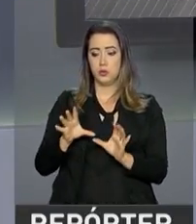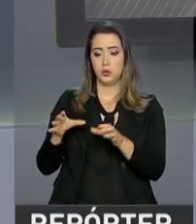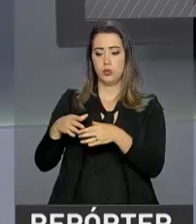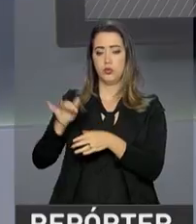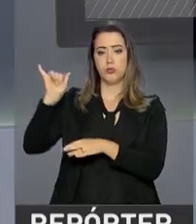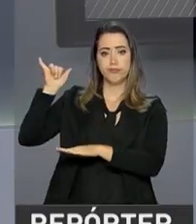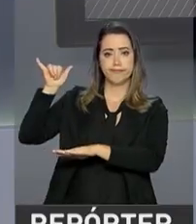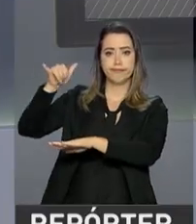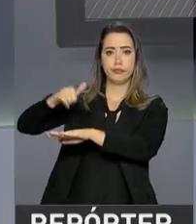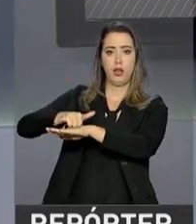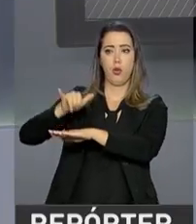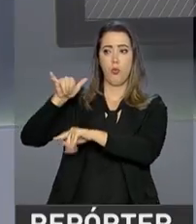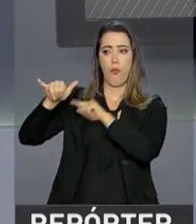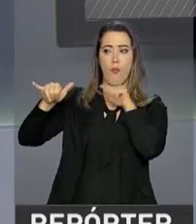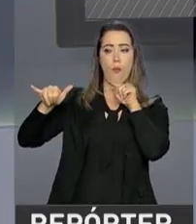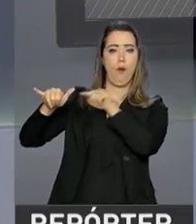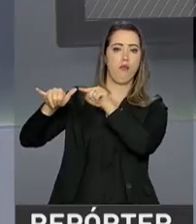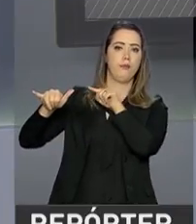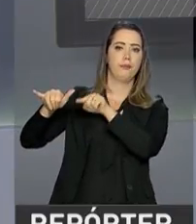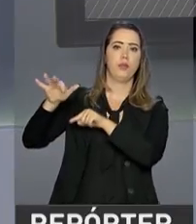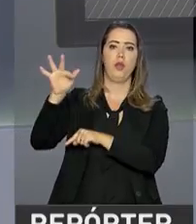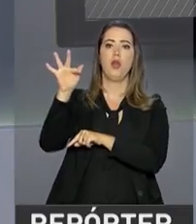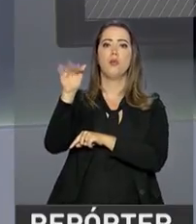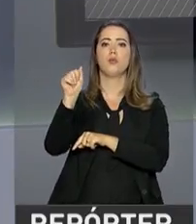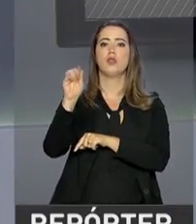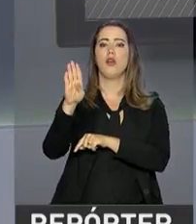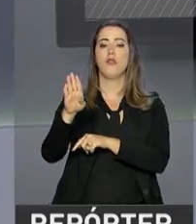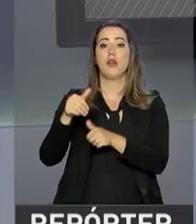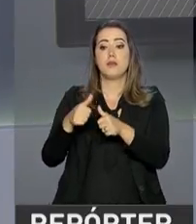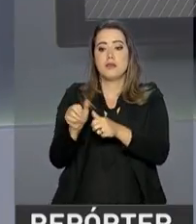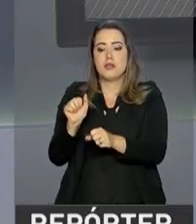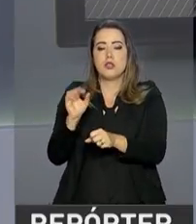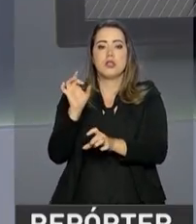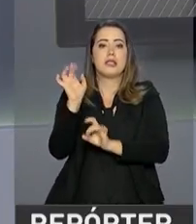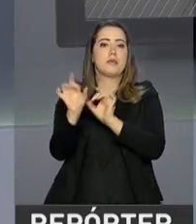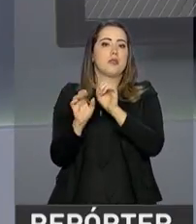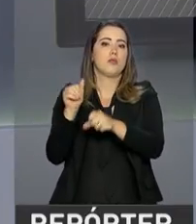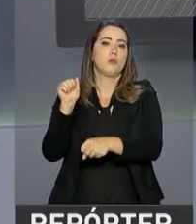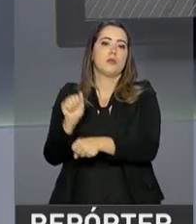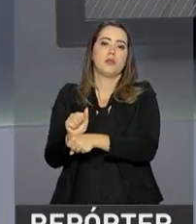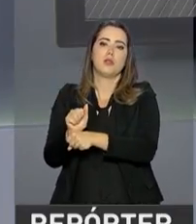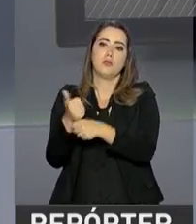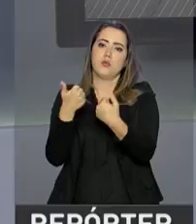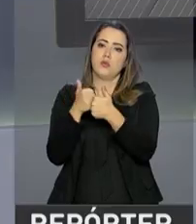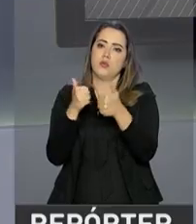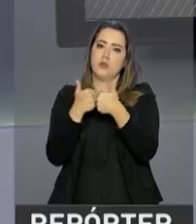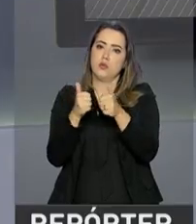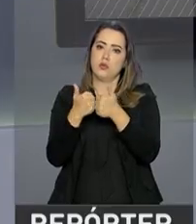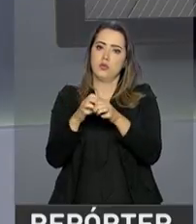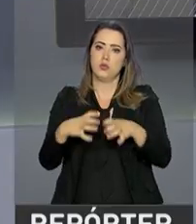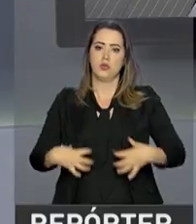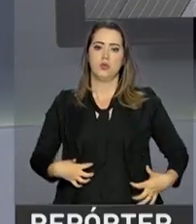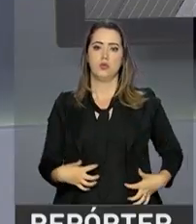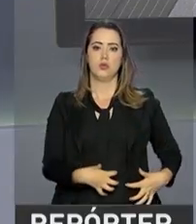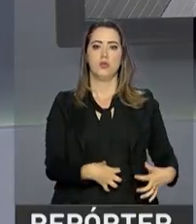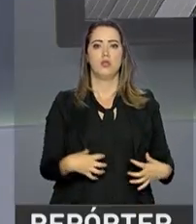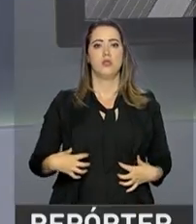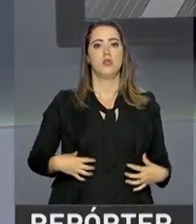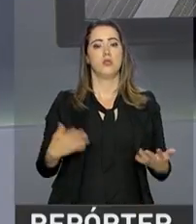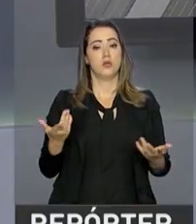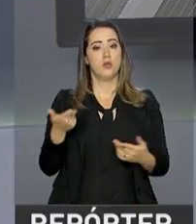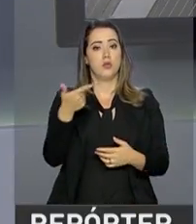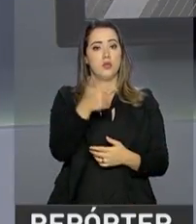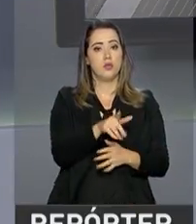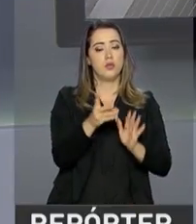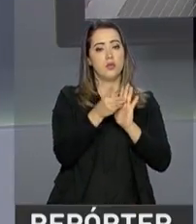aeronave da força aérea brasileira permaneça em solo exclusivamente para transporta todo o transporte de órgãos e